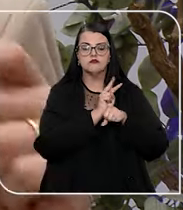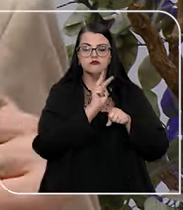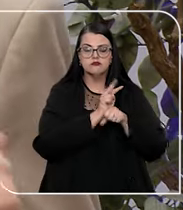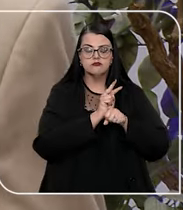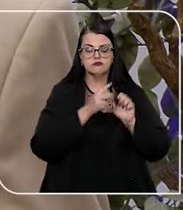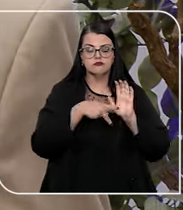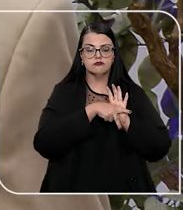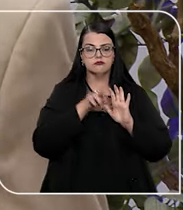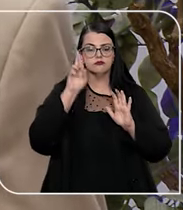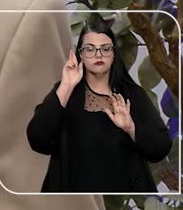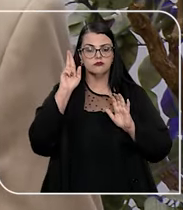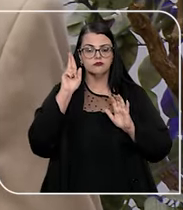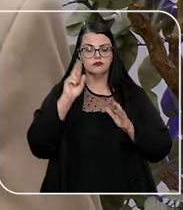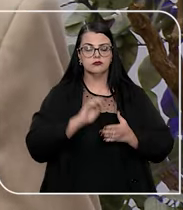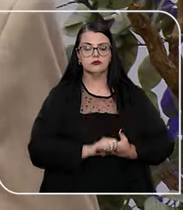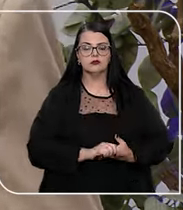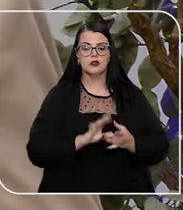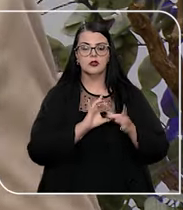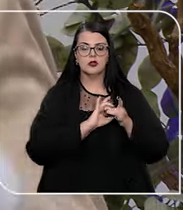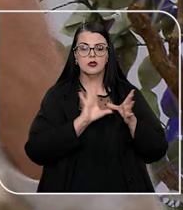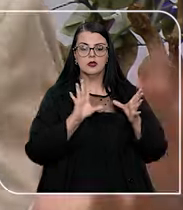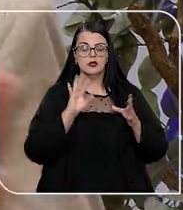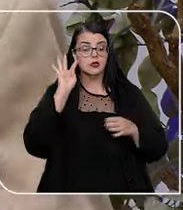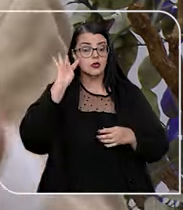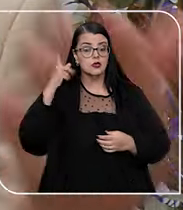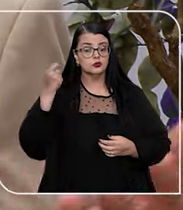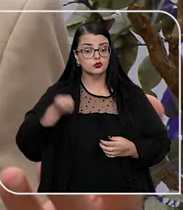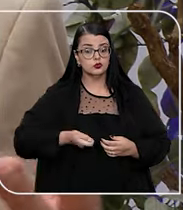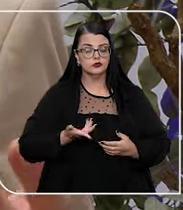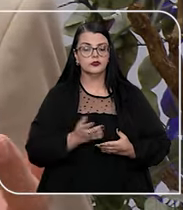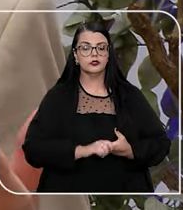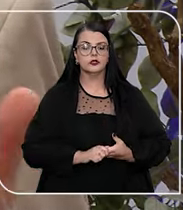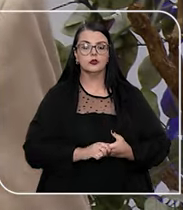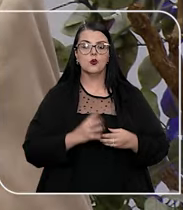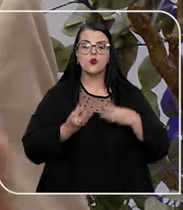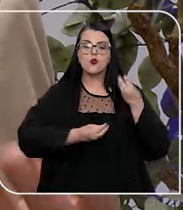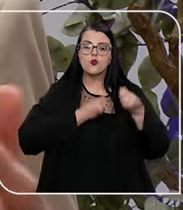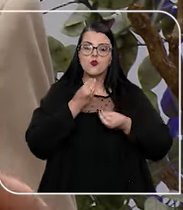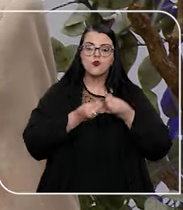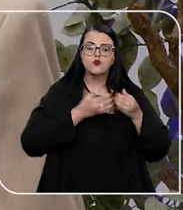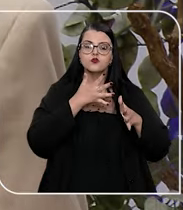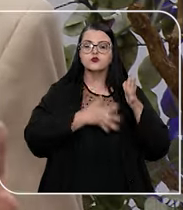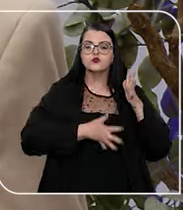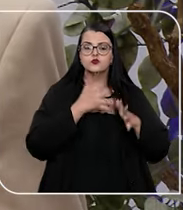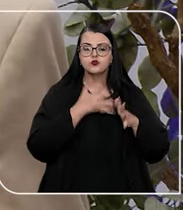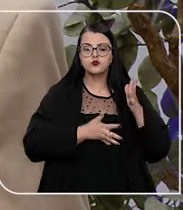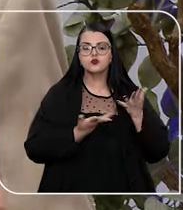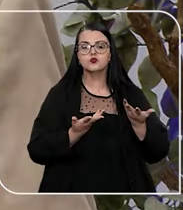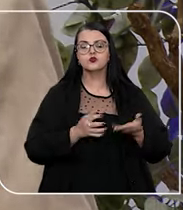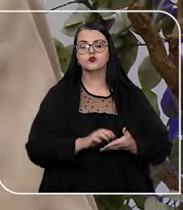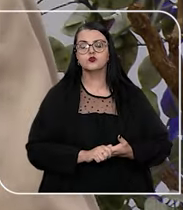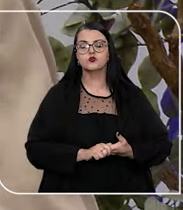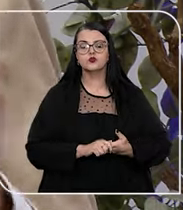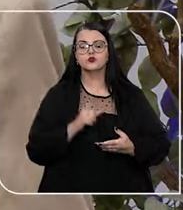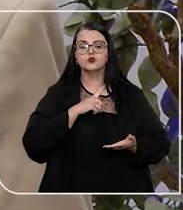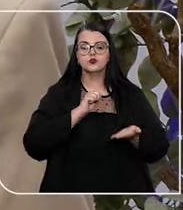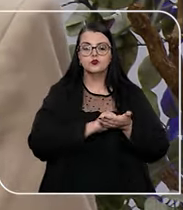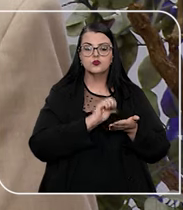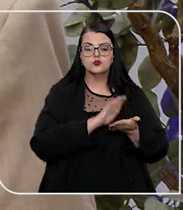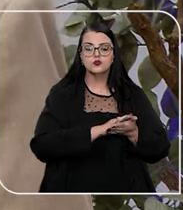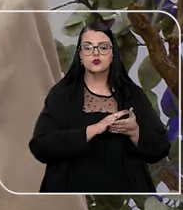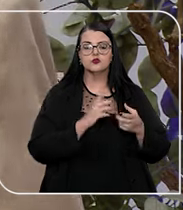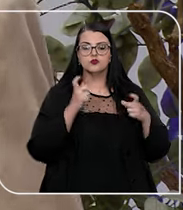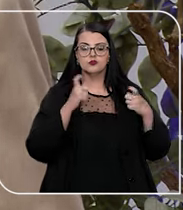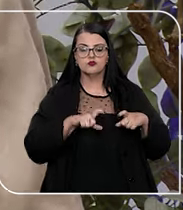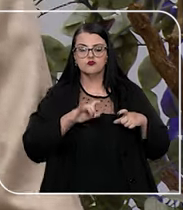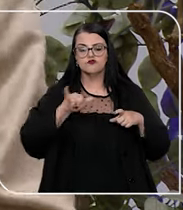como uma de suas atribuições n deliberar resolver né sobre conflitos sobretudo conflitos